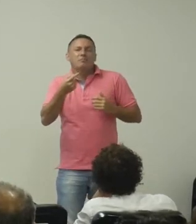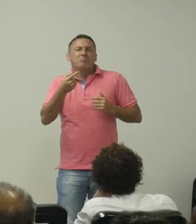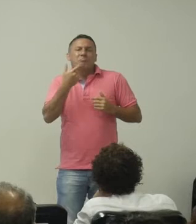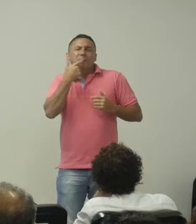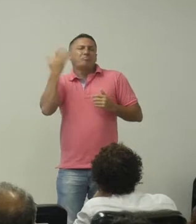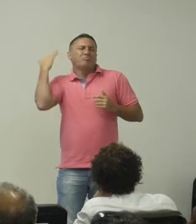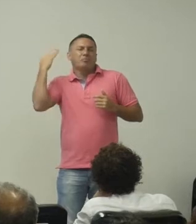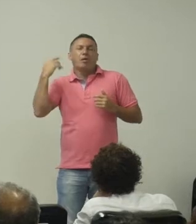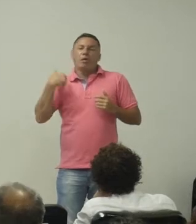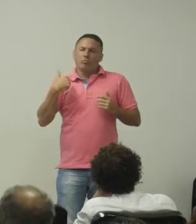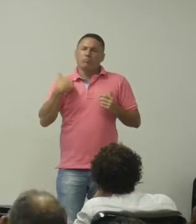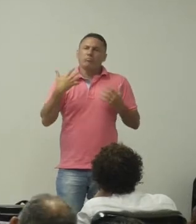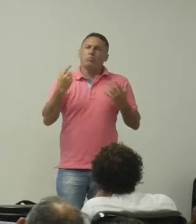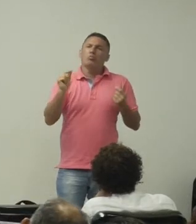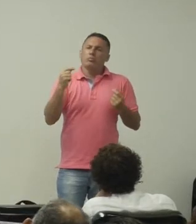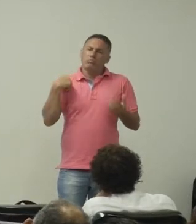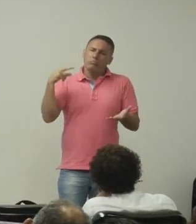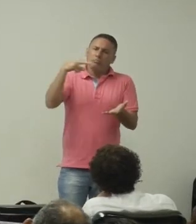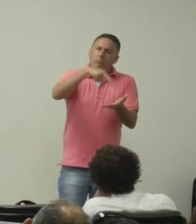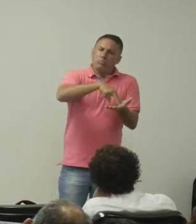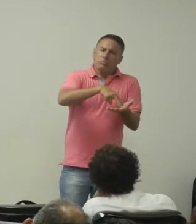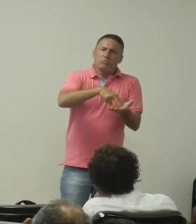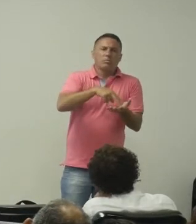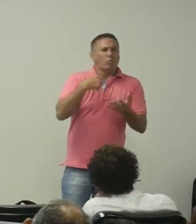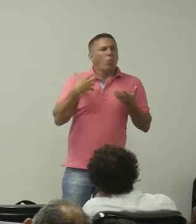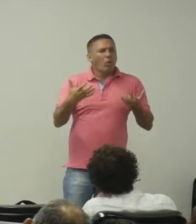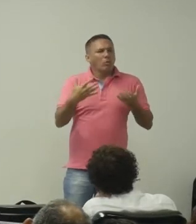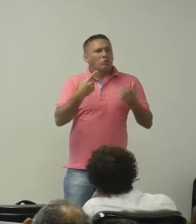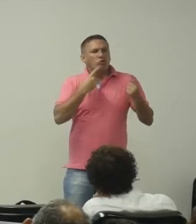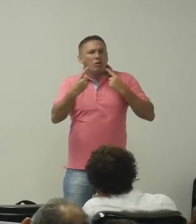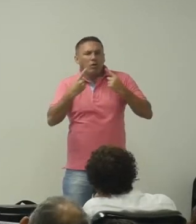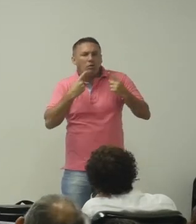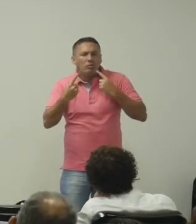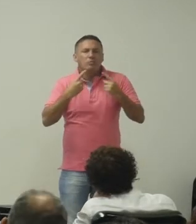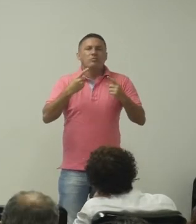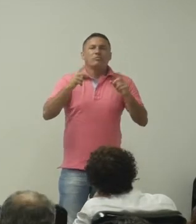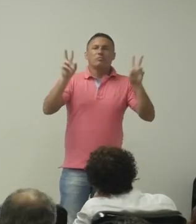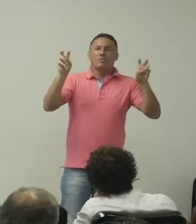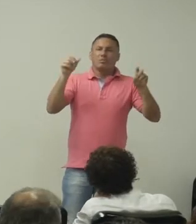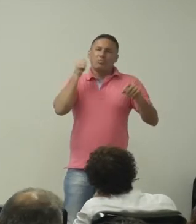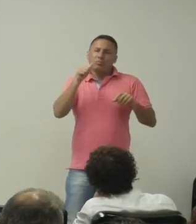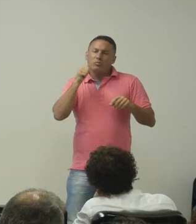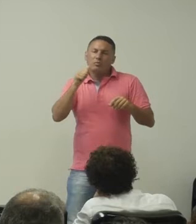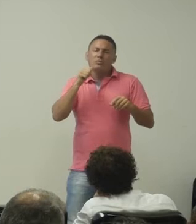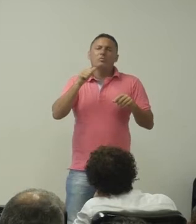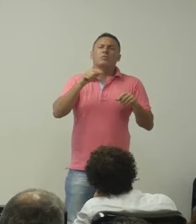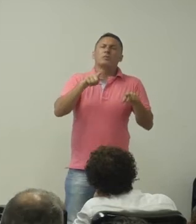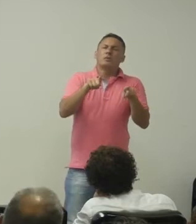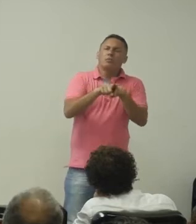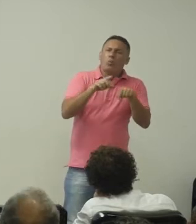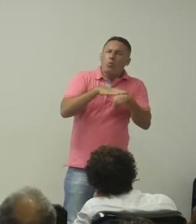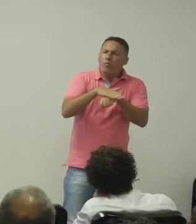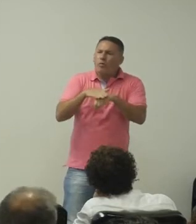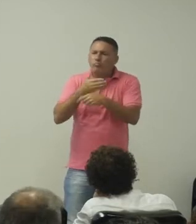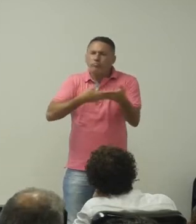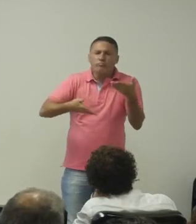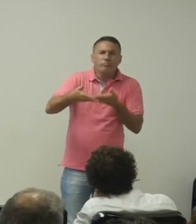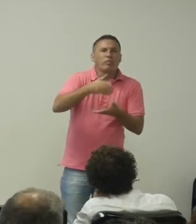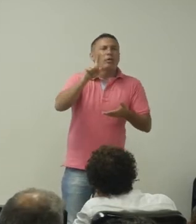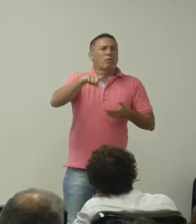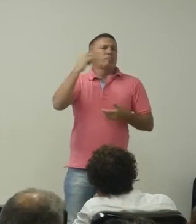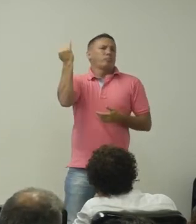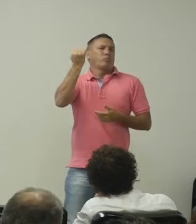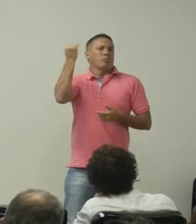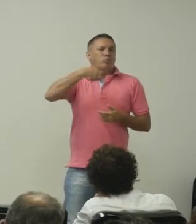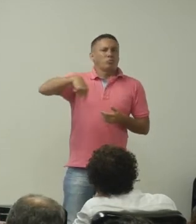me colocar à disposição de vocês para esse diálogo e a gente tratar desses temas tão importantes para todos